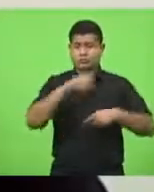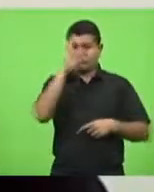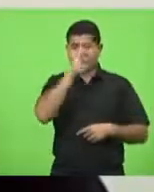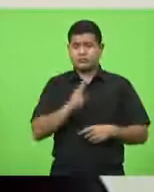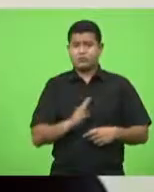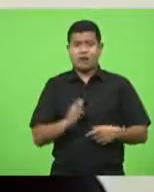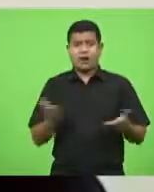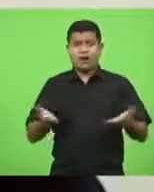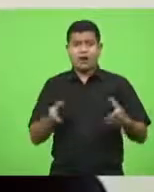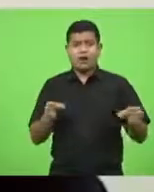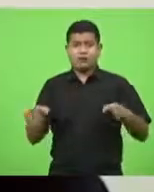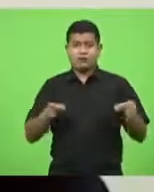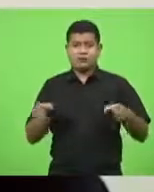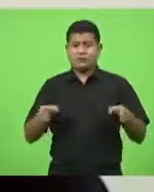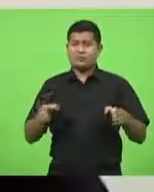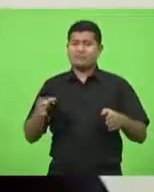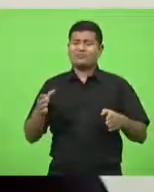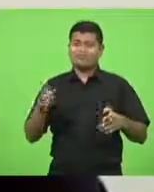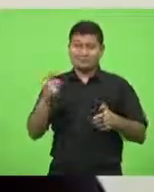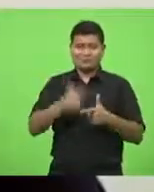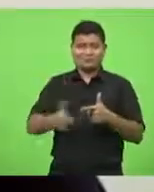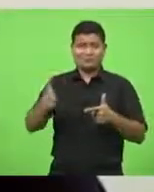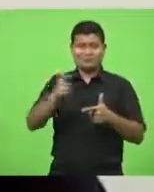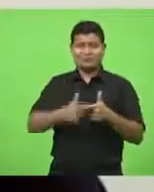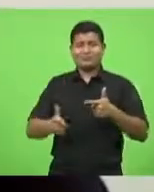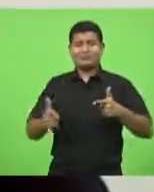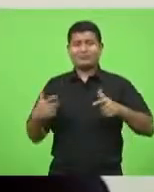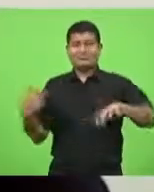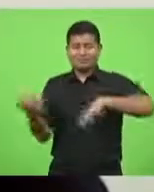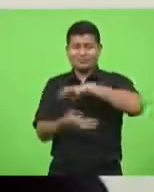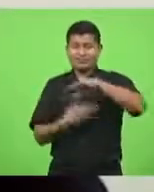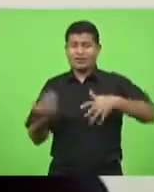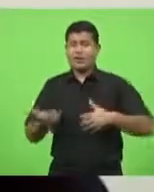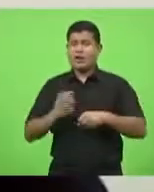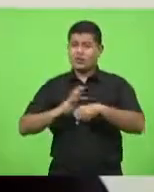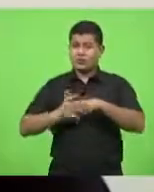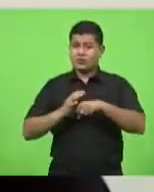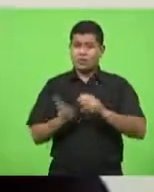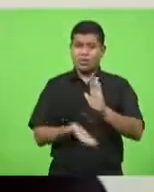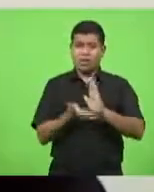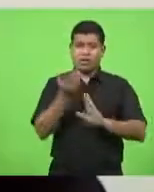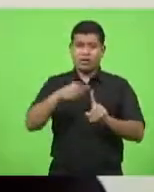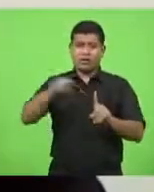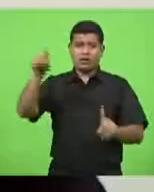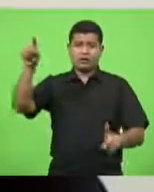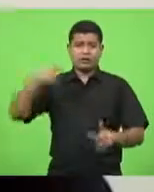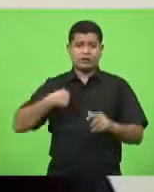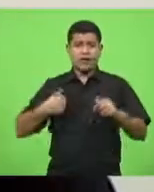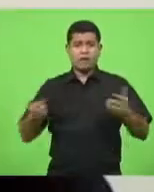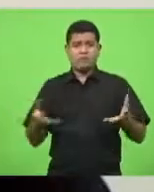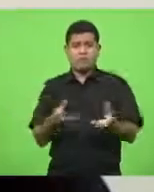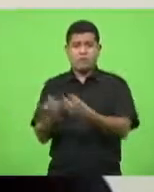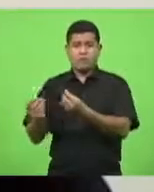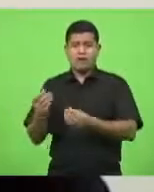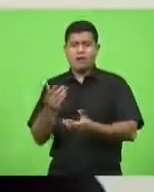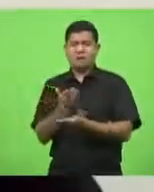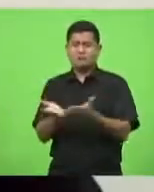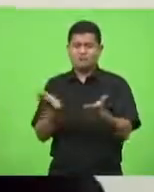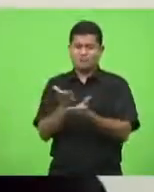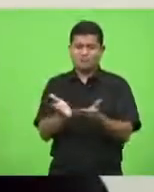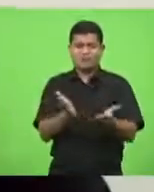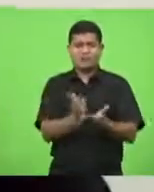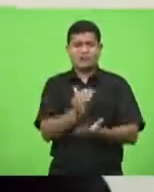neste momento de crise, no pico da pandemia, onde se acumulam tragédias, onde se perde